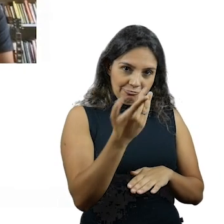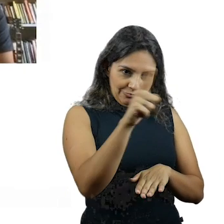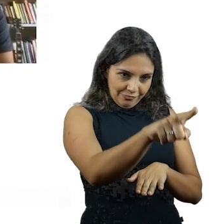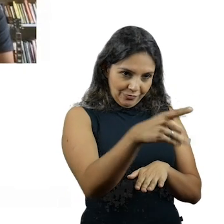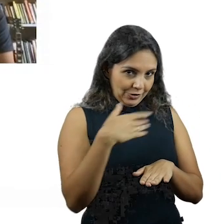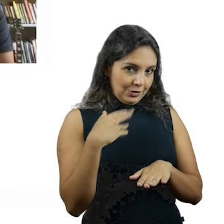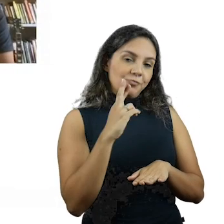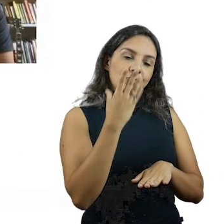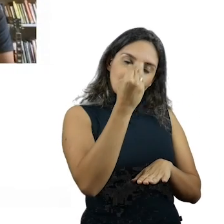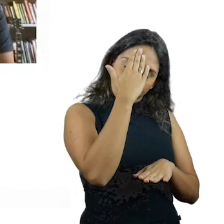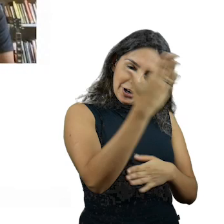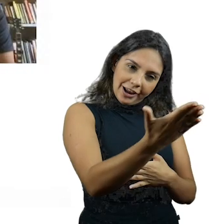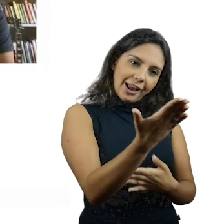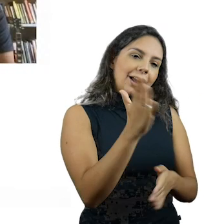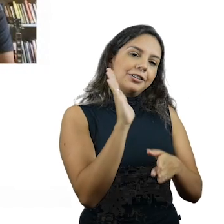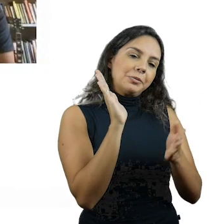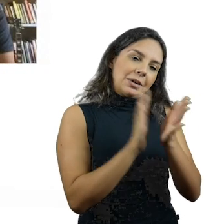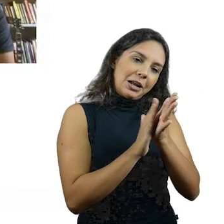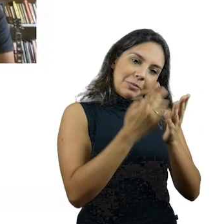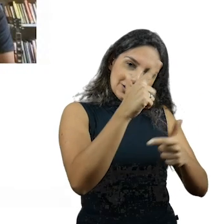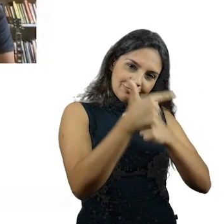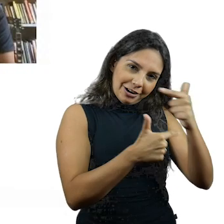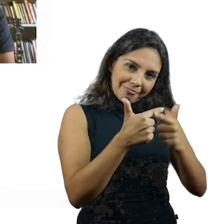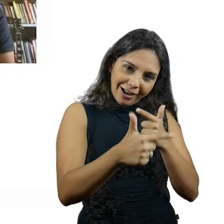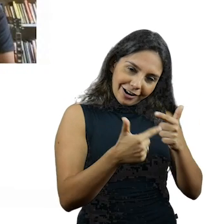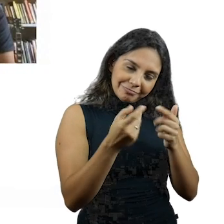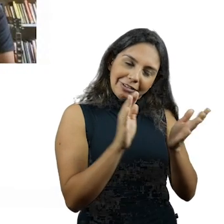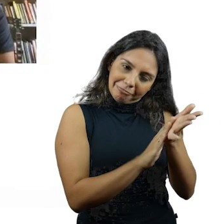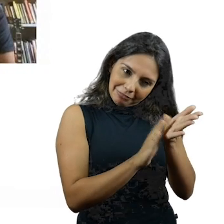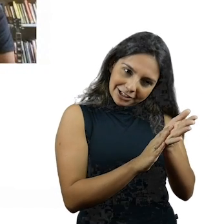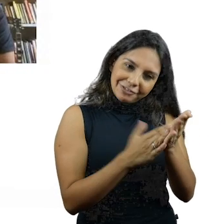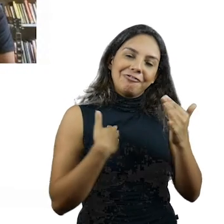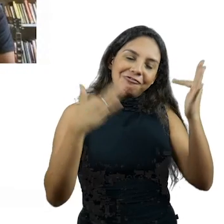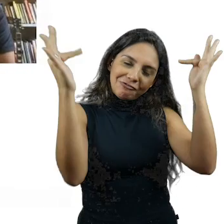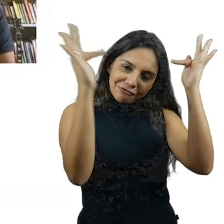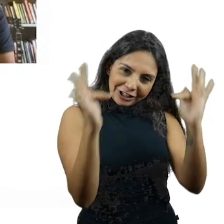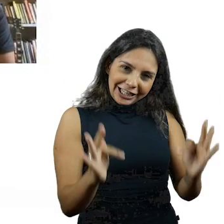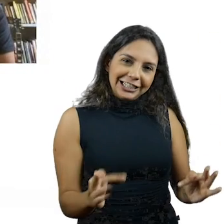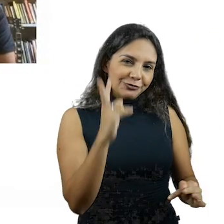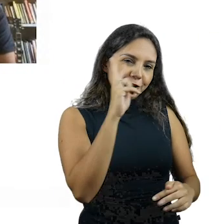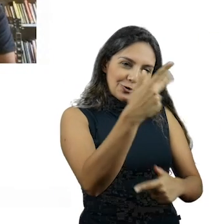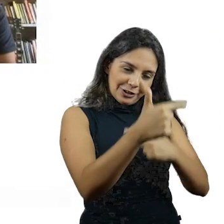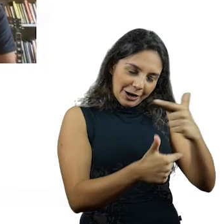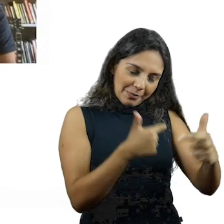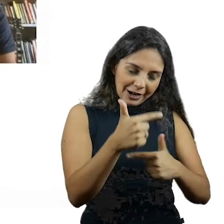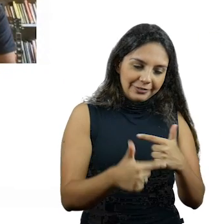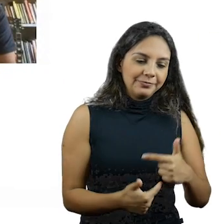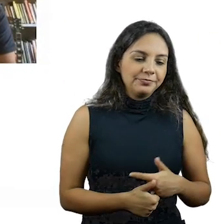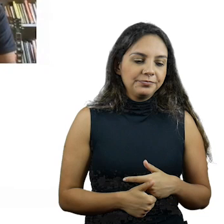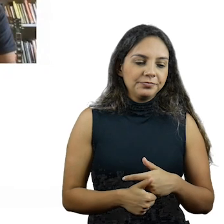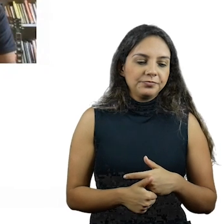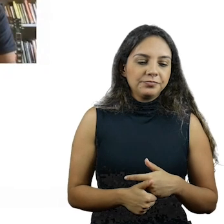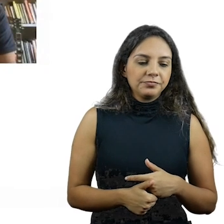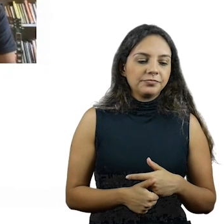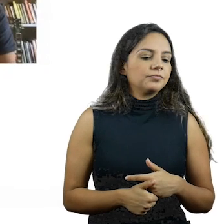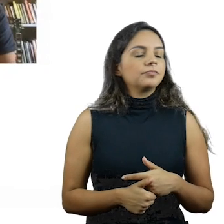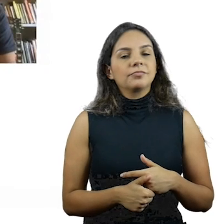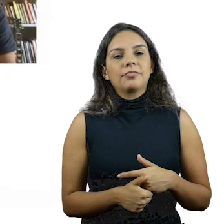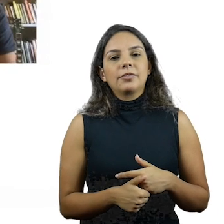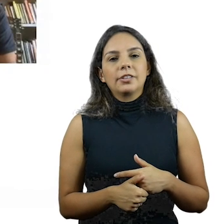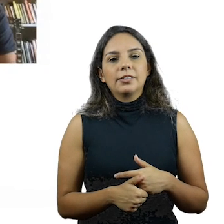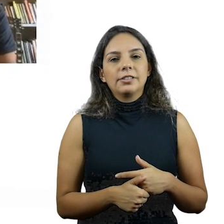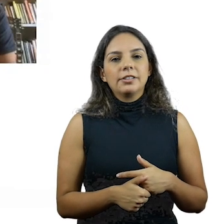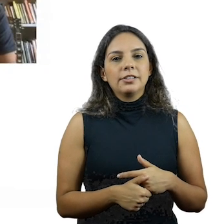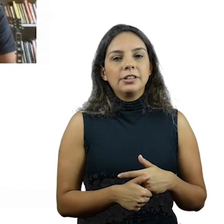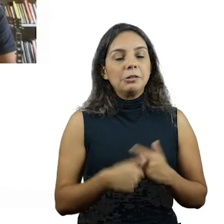obrigado, parabéns pelo seu trabalho, viu? A gente fica satisfeito de saber que mesmo sem você ter